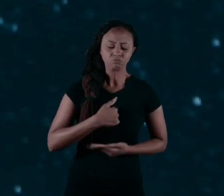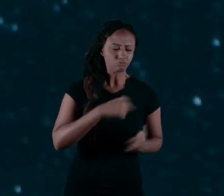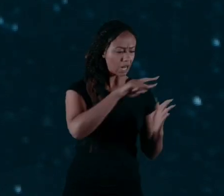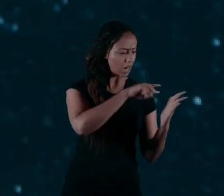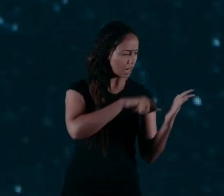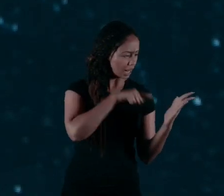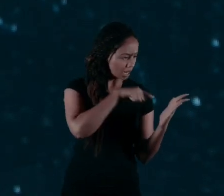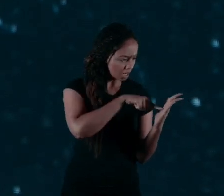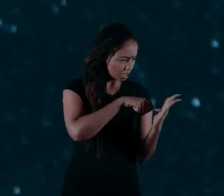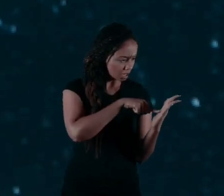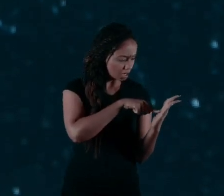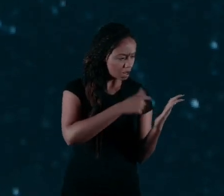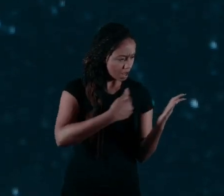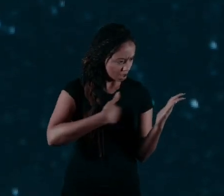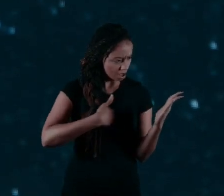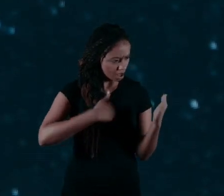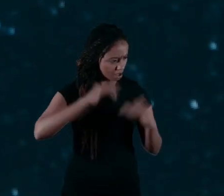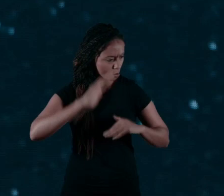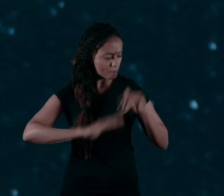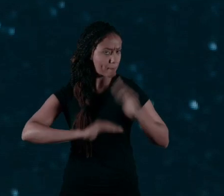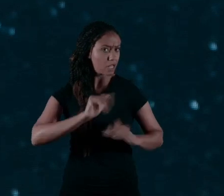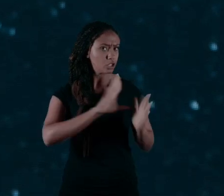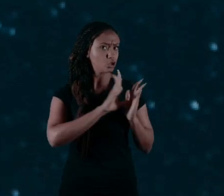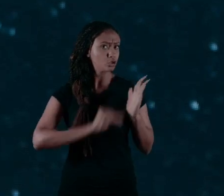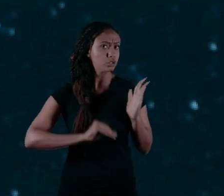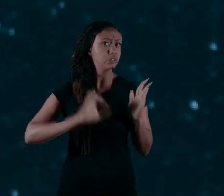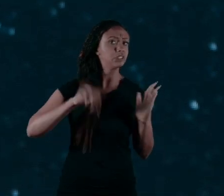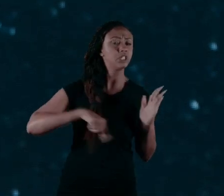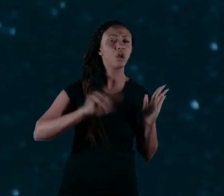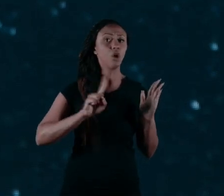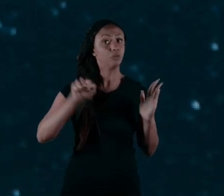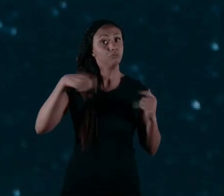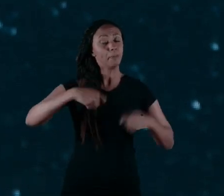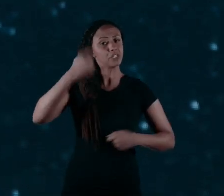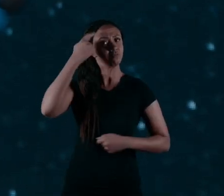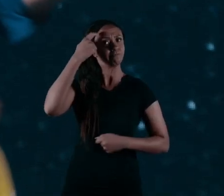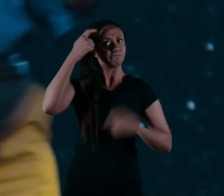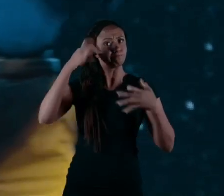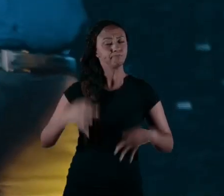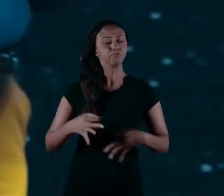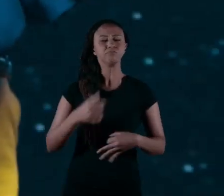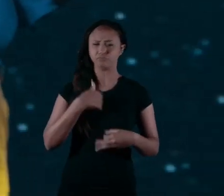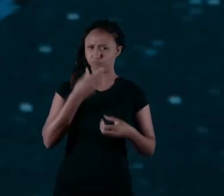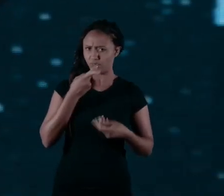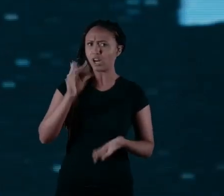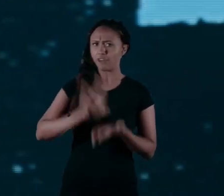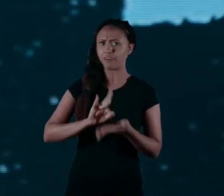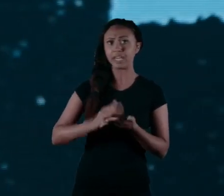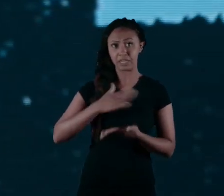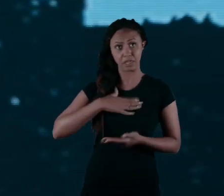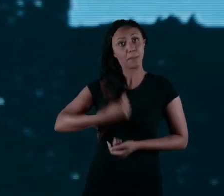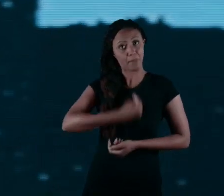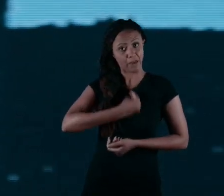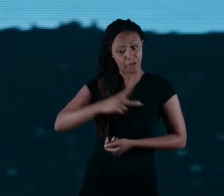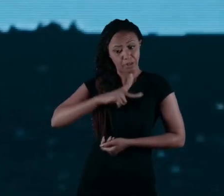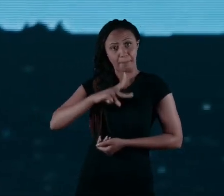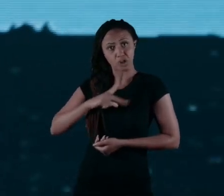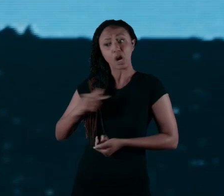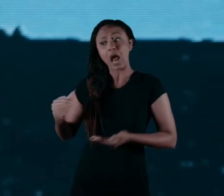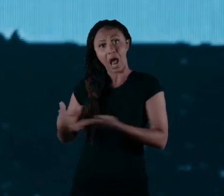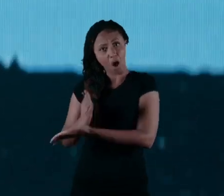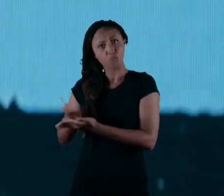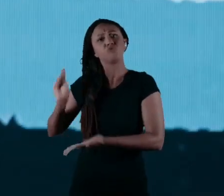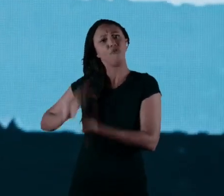cumprindo ou não aquele mandamento. Eu confesso para vocês que tem muitas áreas da minha vida que eu ainda não